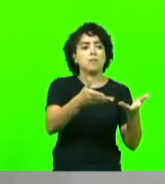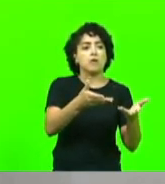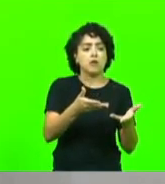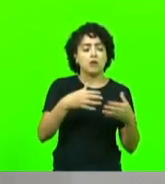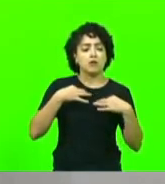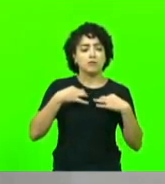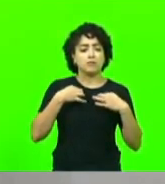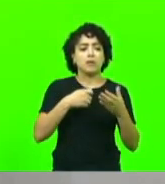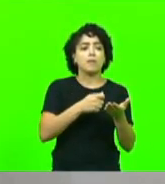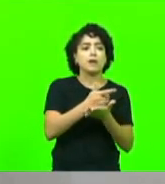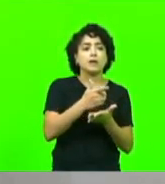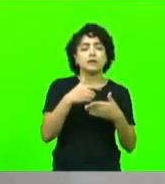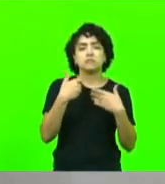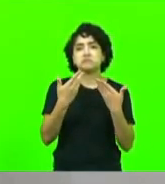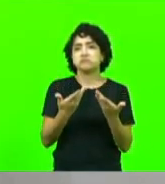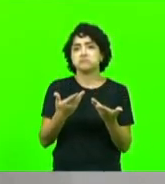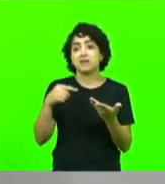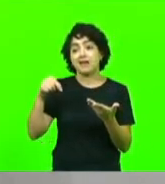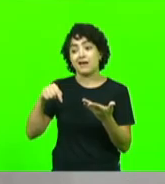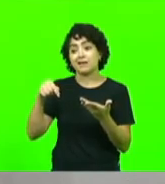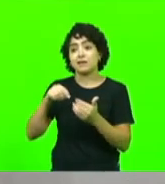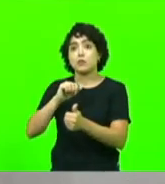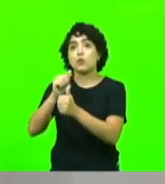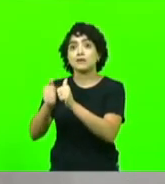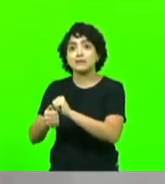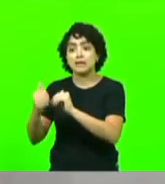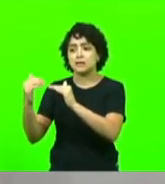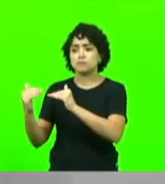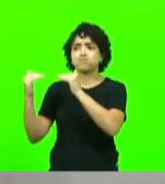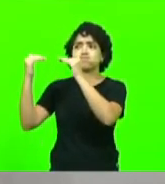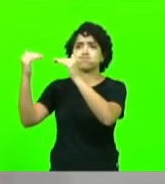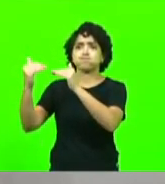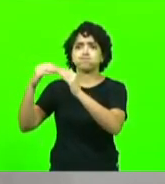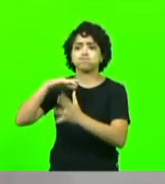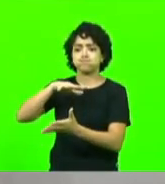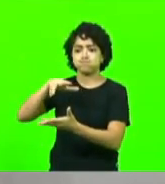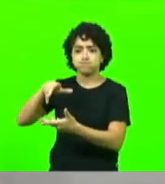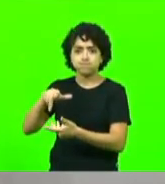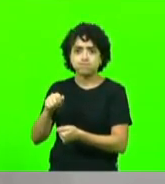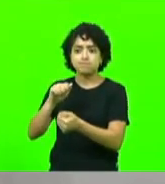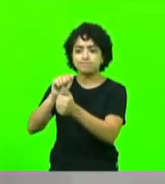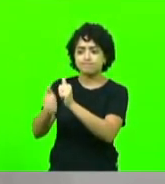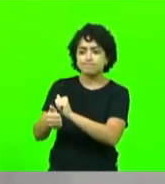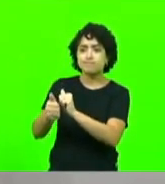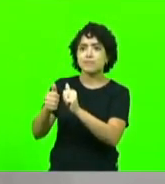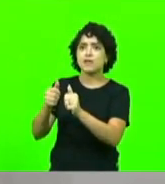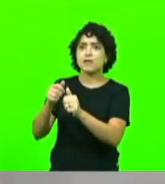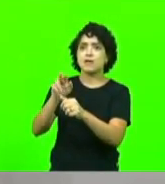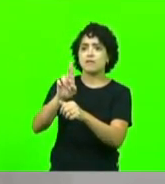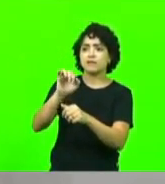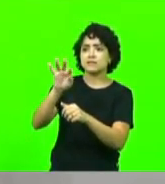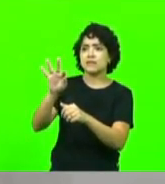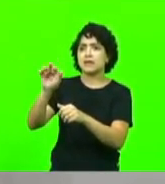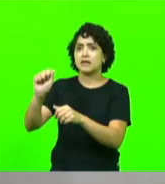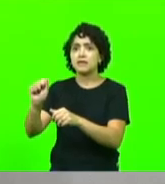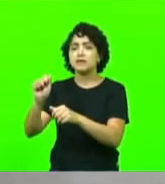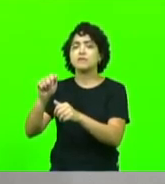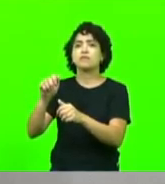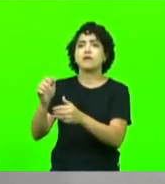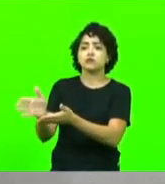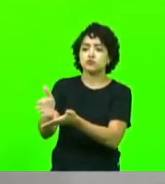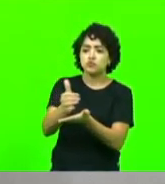time de futebol. E nós aqui com atletas de nível internacional, tendo que rifar a bicicleta para participar de uma das provas mais